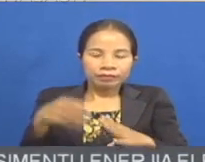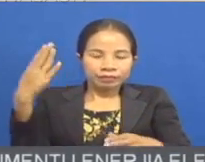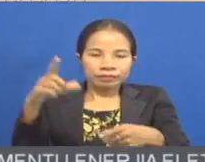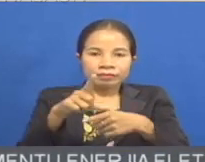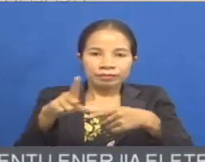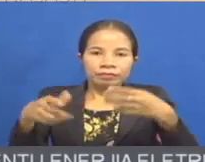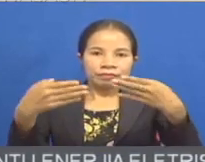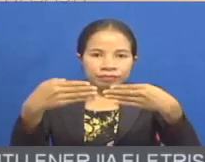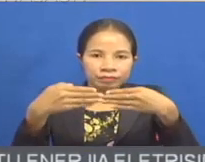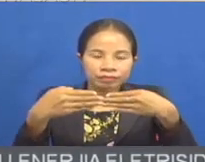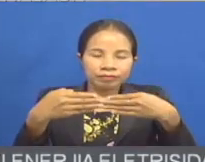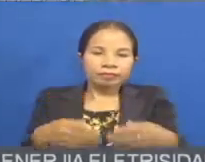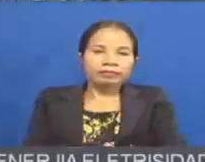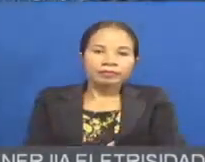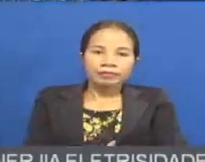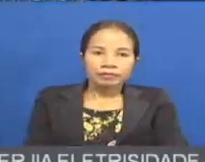fronteira.